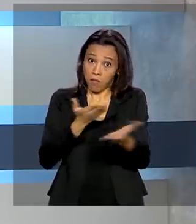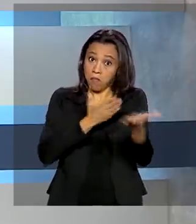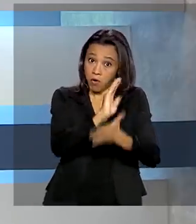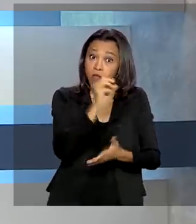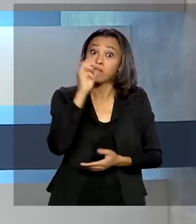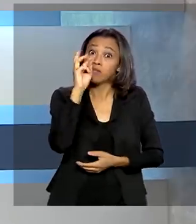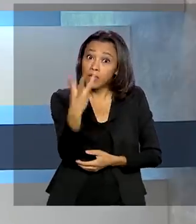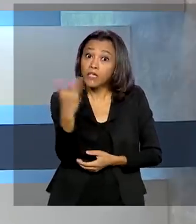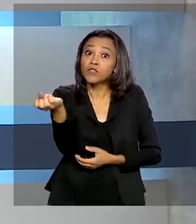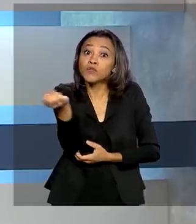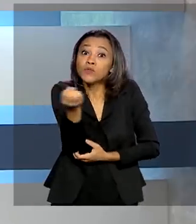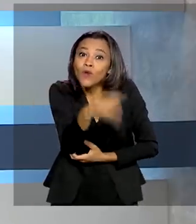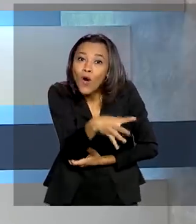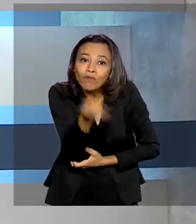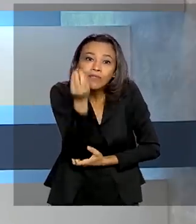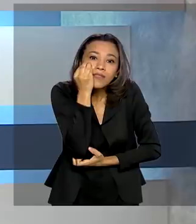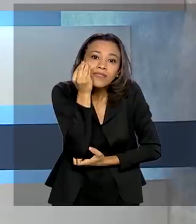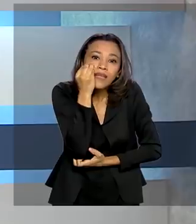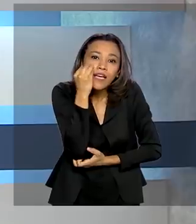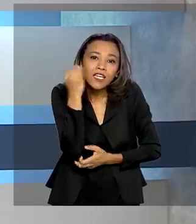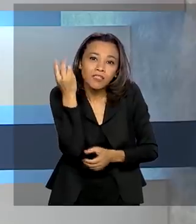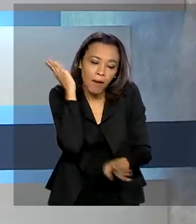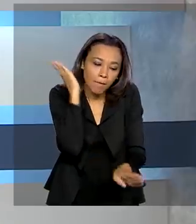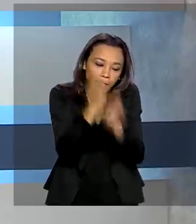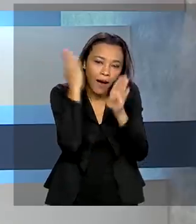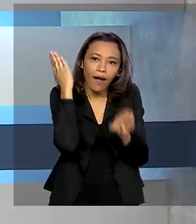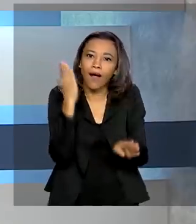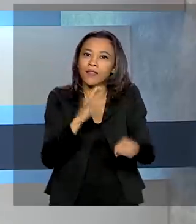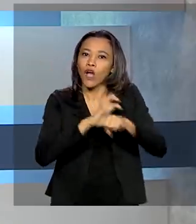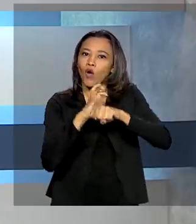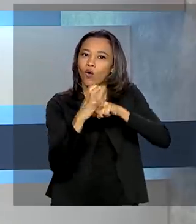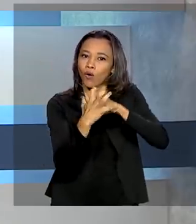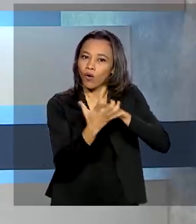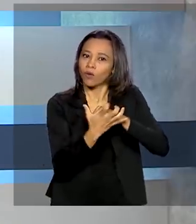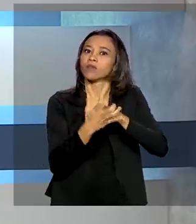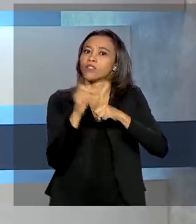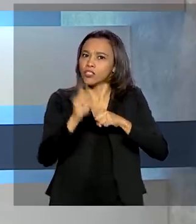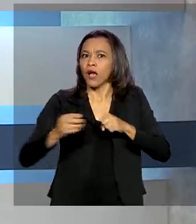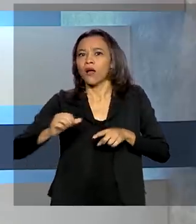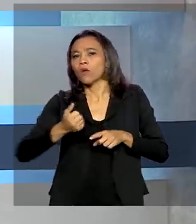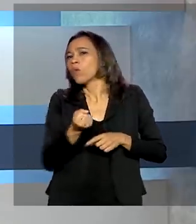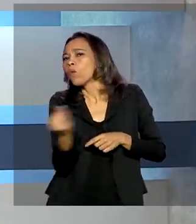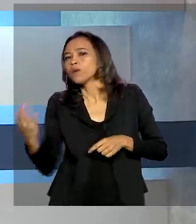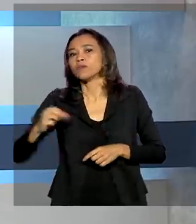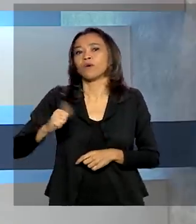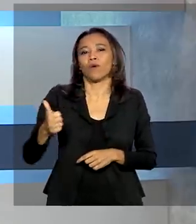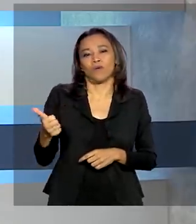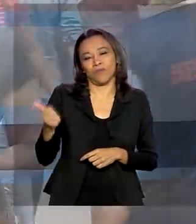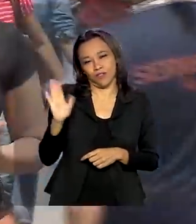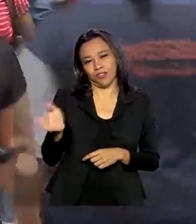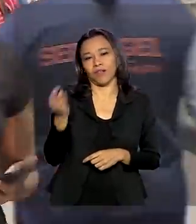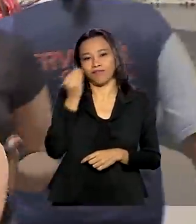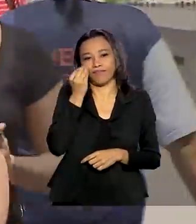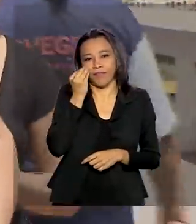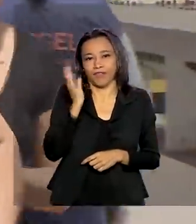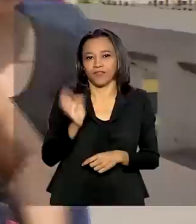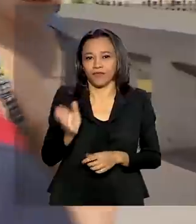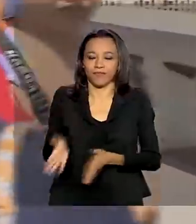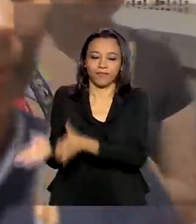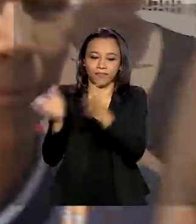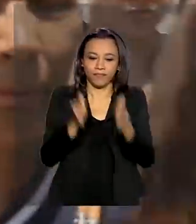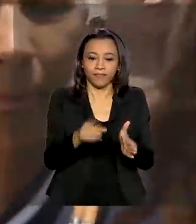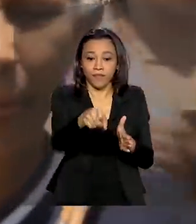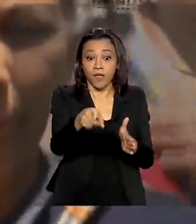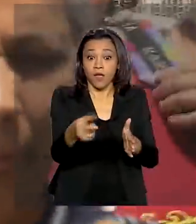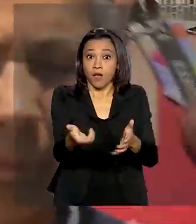detecção da Covid-19. Já são 11 testes direcionados aos serviços de saúde. Com a estimativa